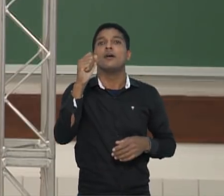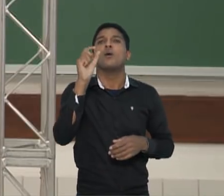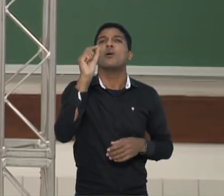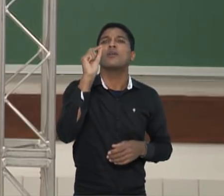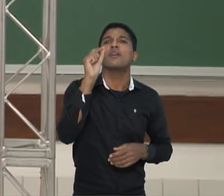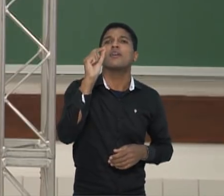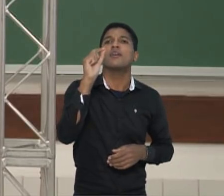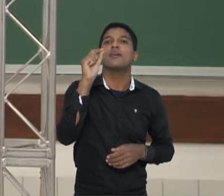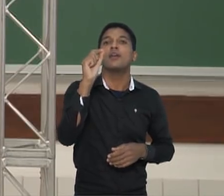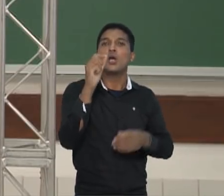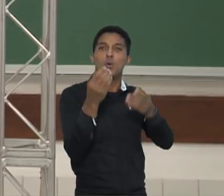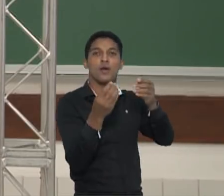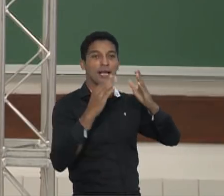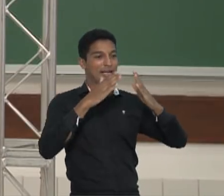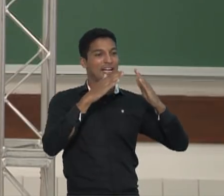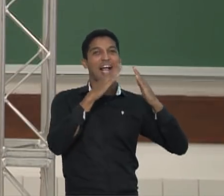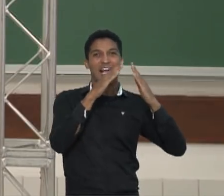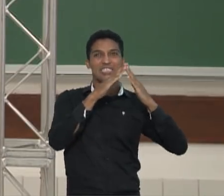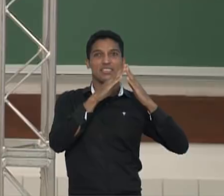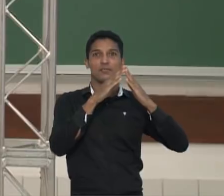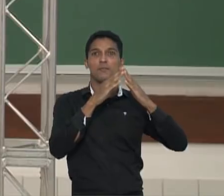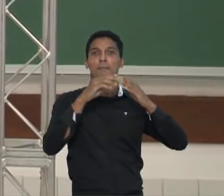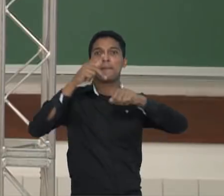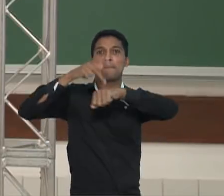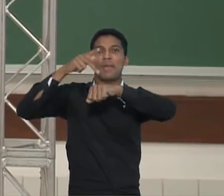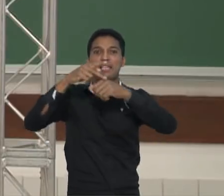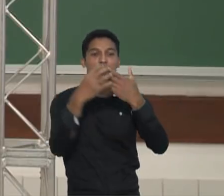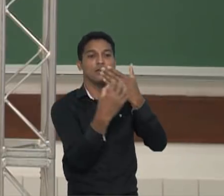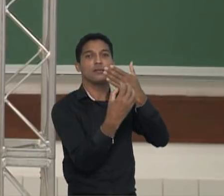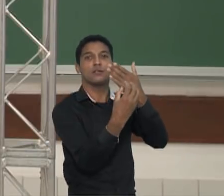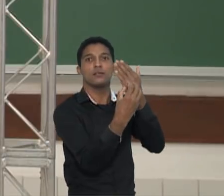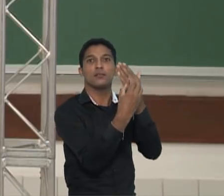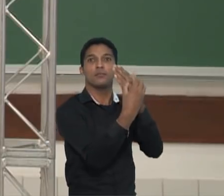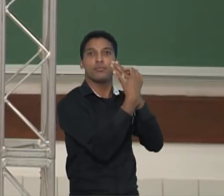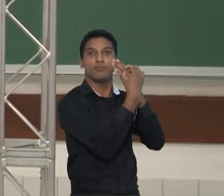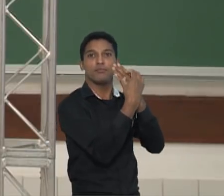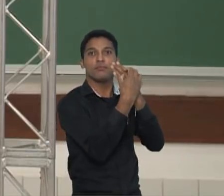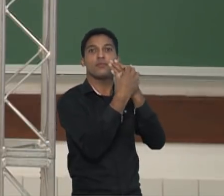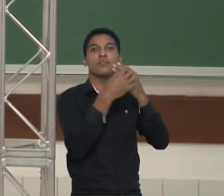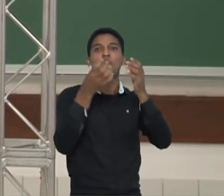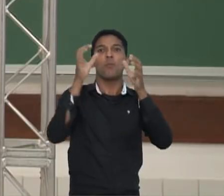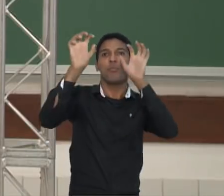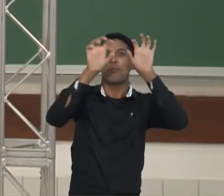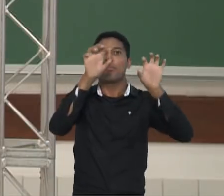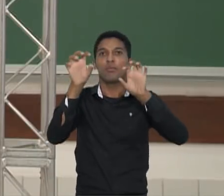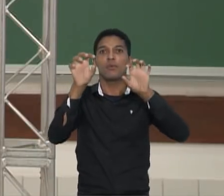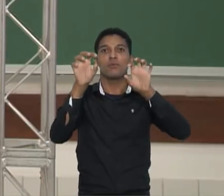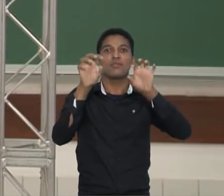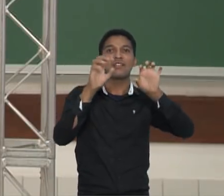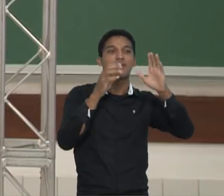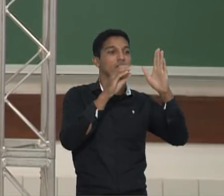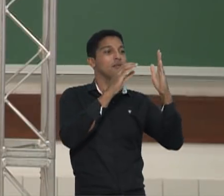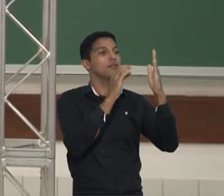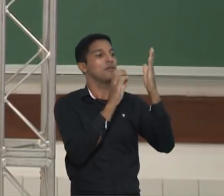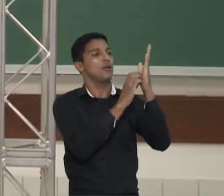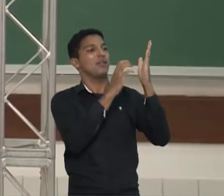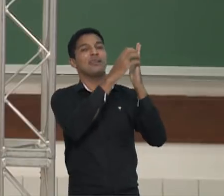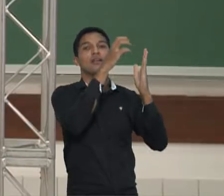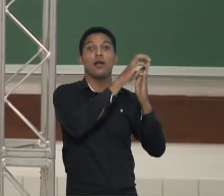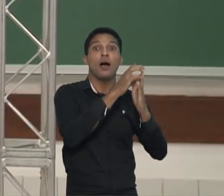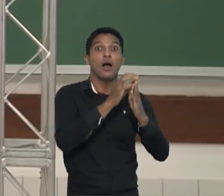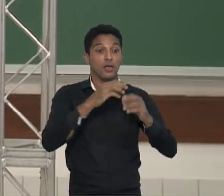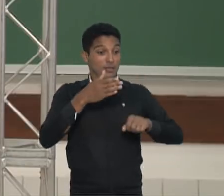paredes também das suas casas, então surgiu a escalada esportiva, inicialmente como uma possibilidade